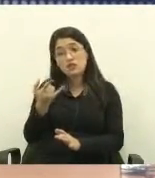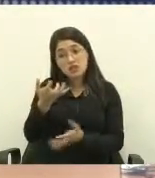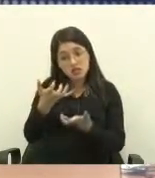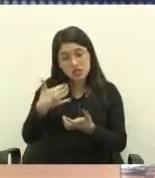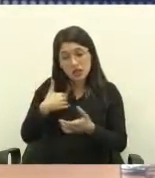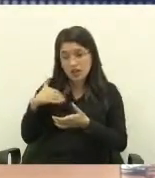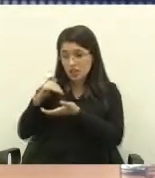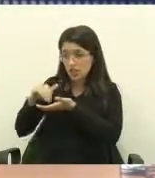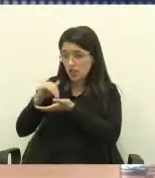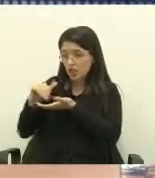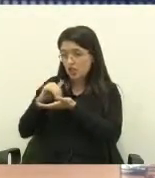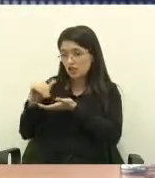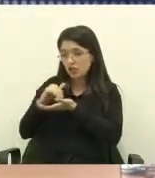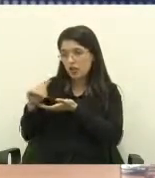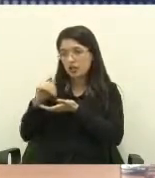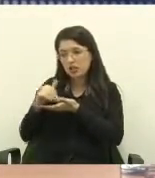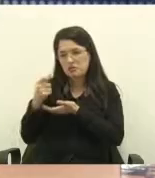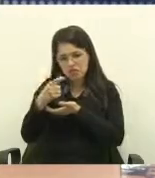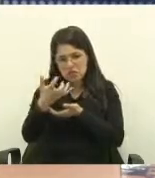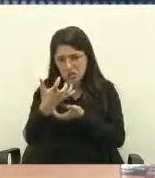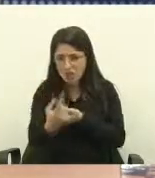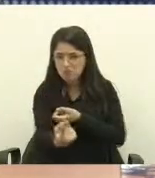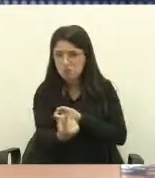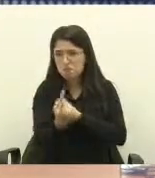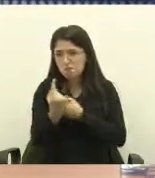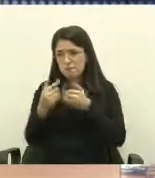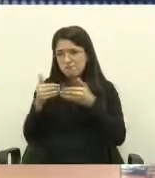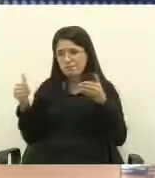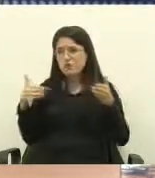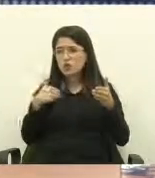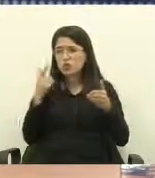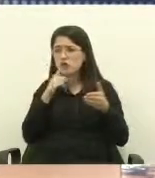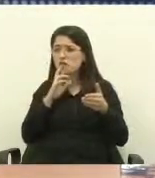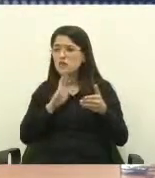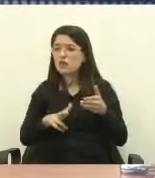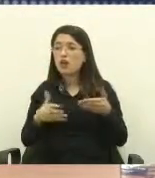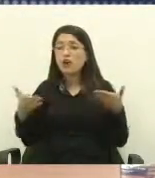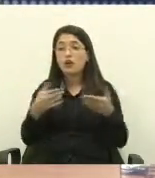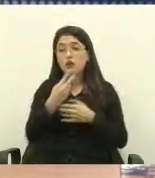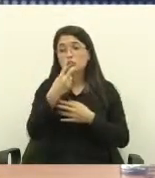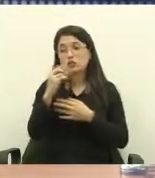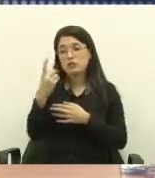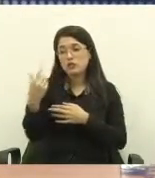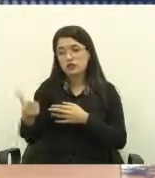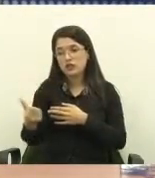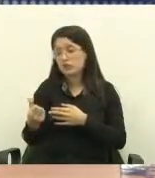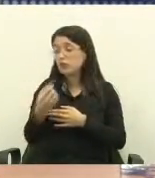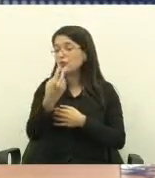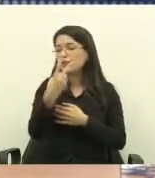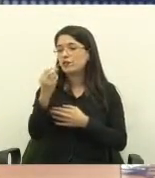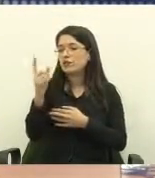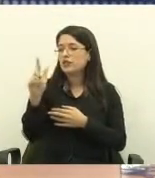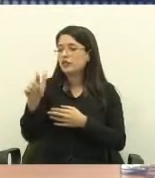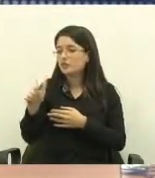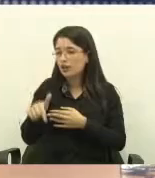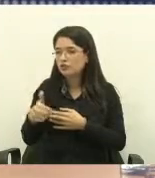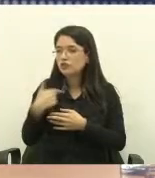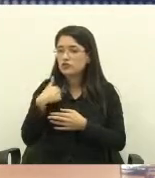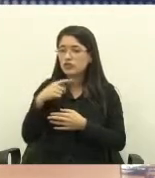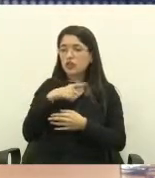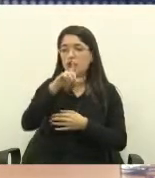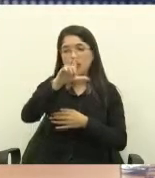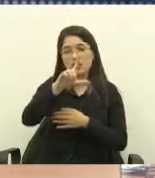da secretaria, nós estamos à disposição para responder. Eu tenho aqui o provisionamento para 2017, tá? Dentro da